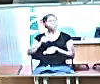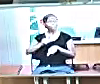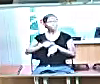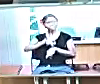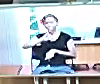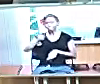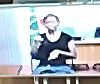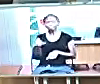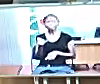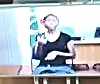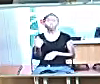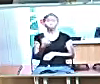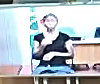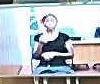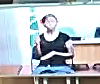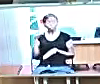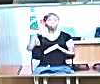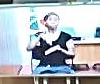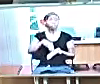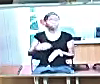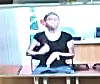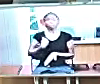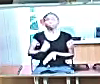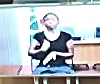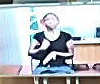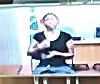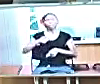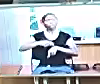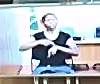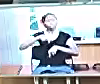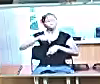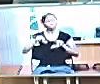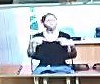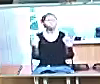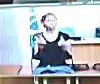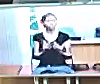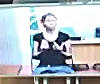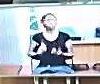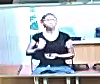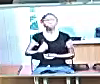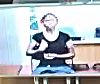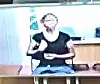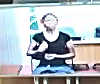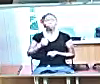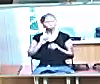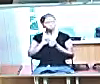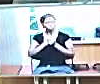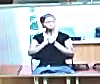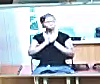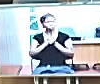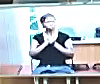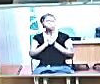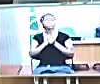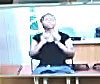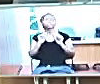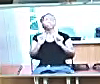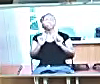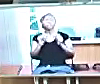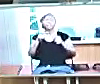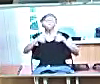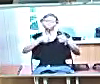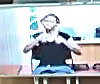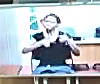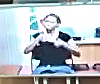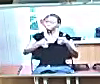da gente estar aqui participando destes momentos fazendo essa participação participando dessa dessa desse